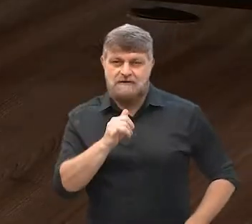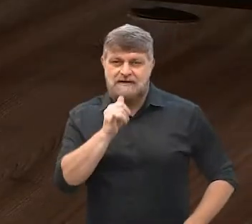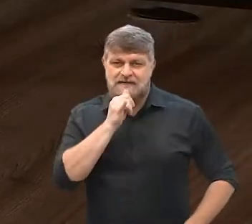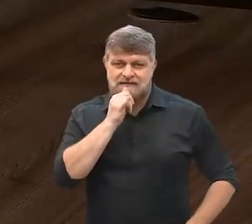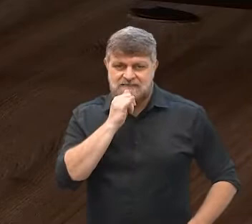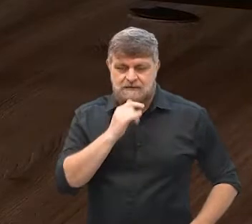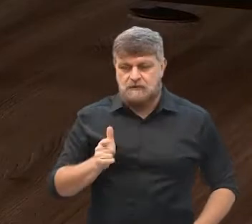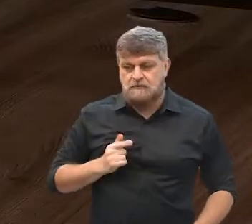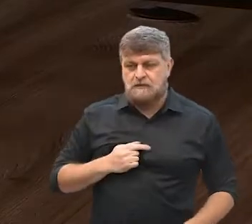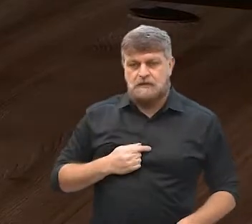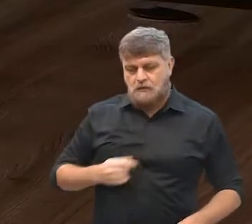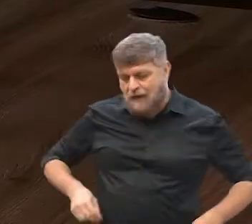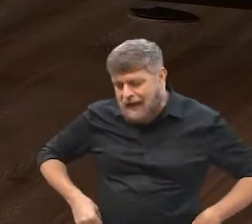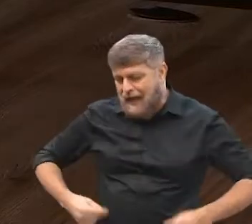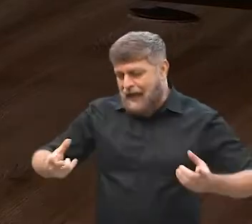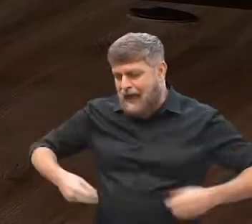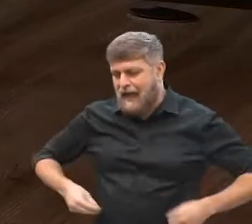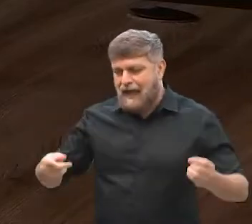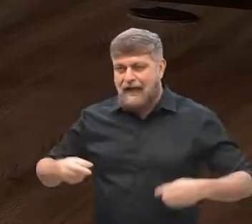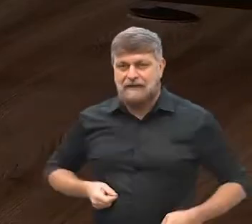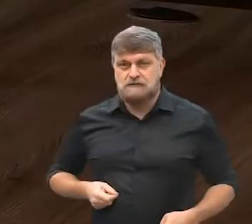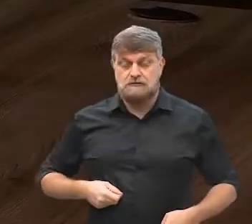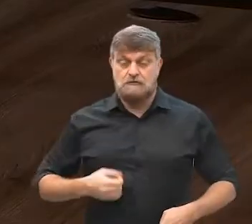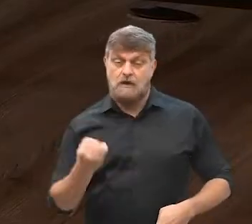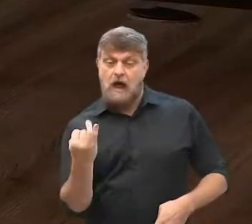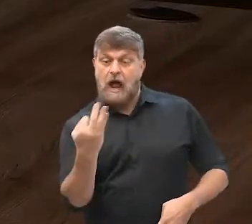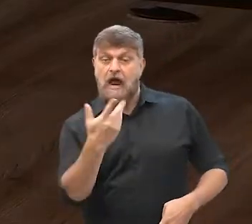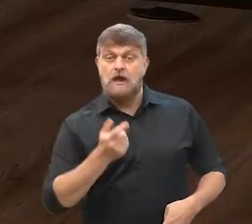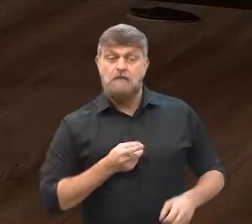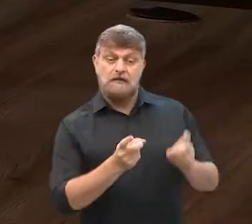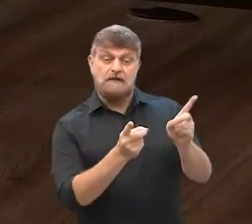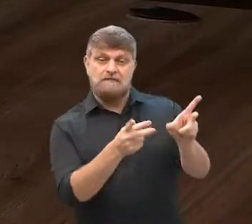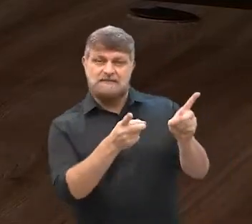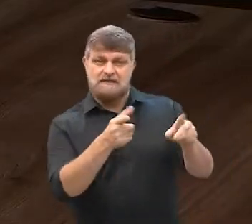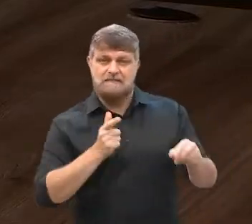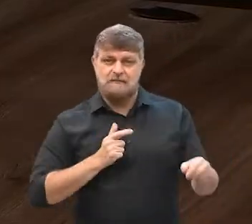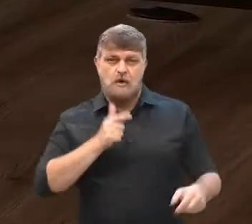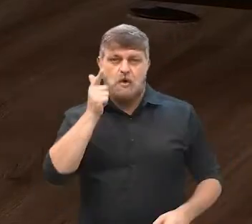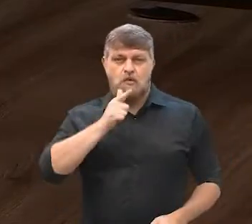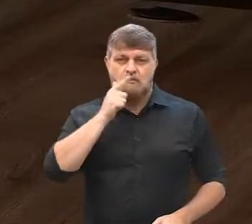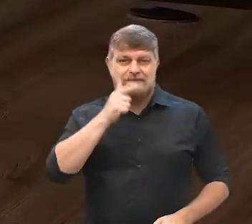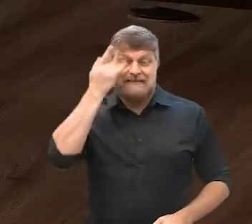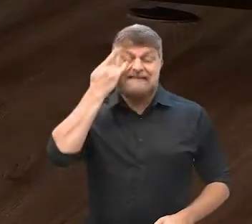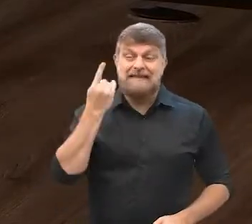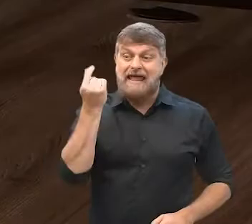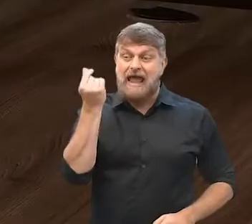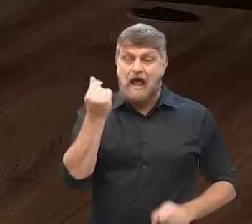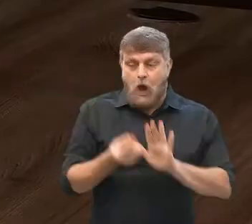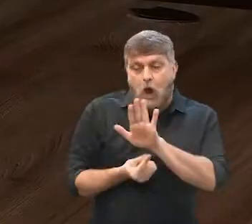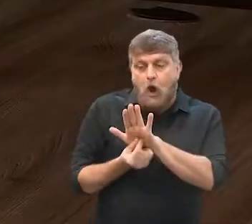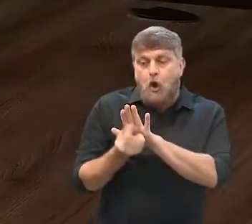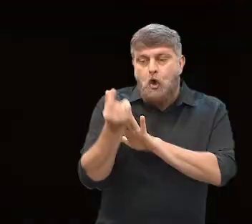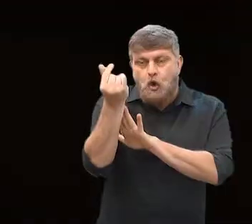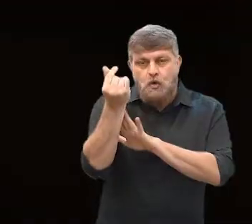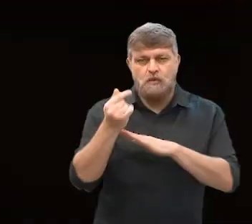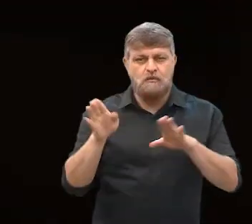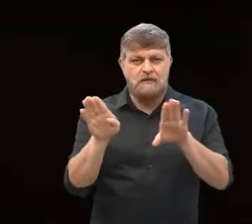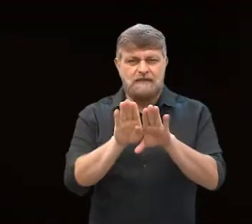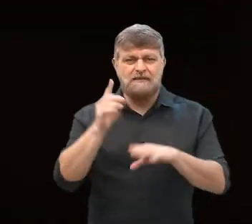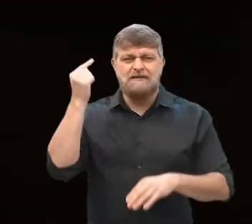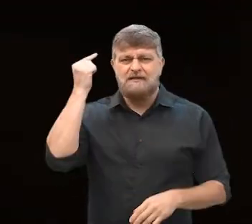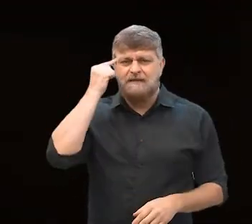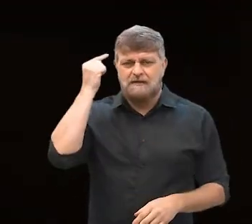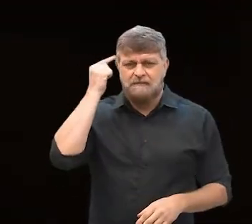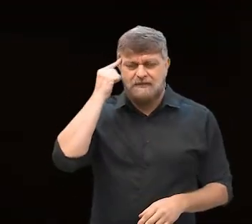gasto X de insumos e quanto que eu devo vender esse meu produto para eu ter um lucro? E também